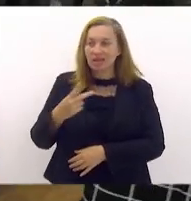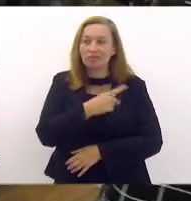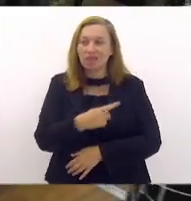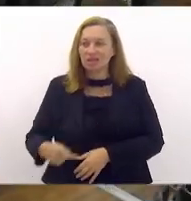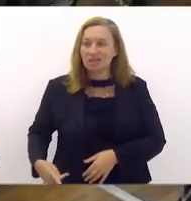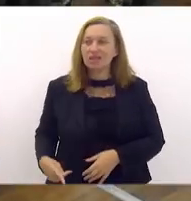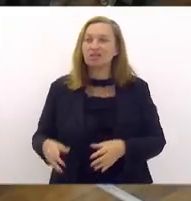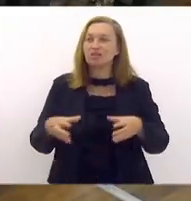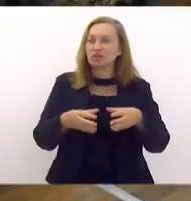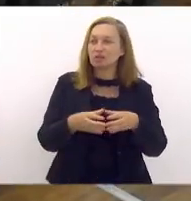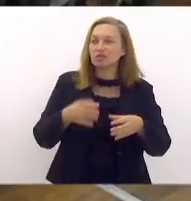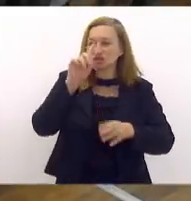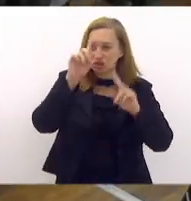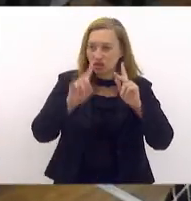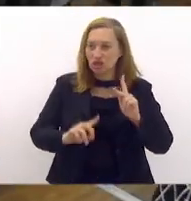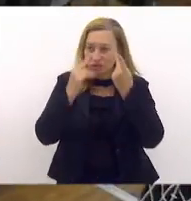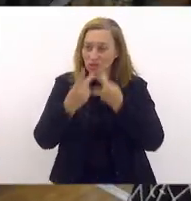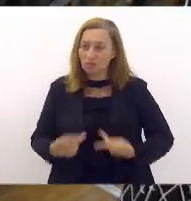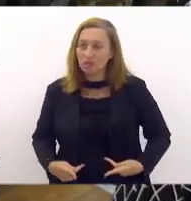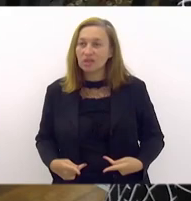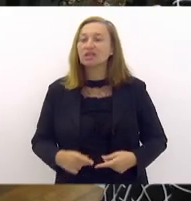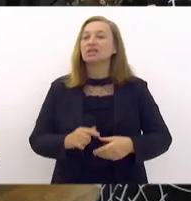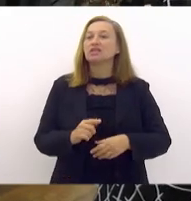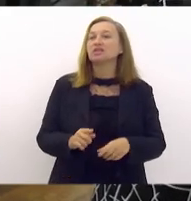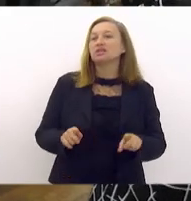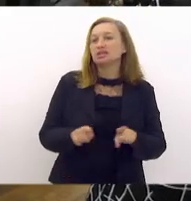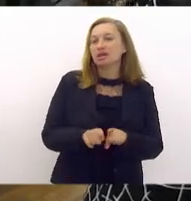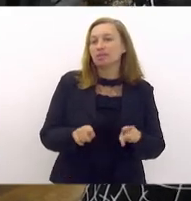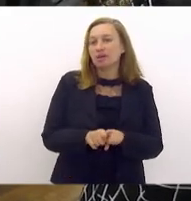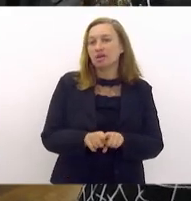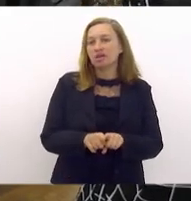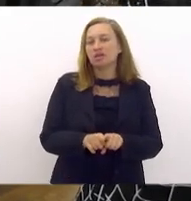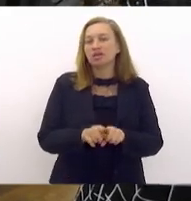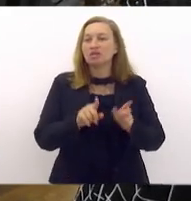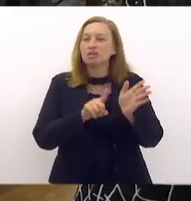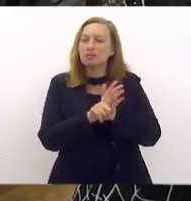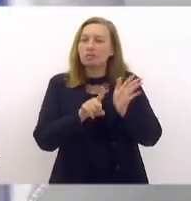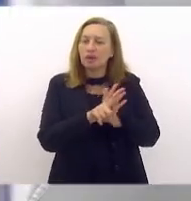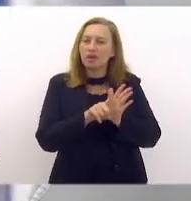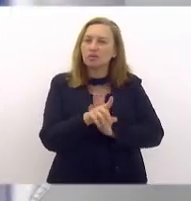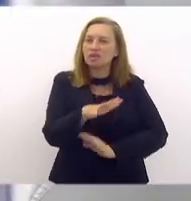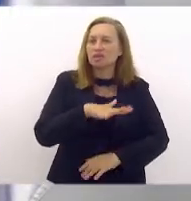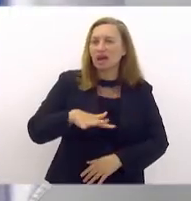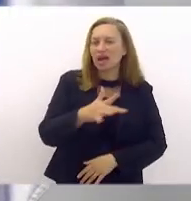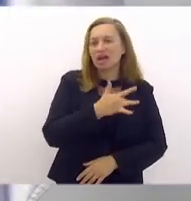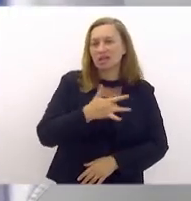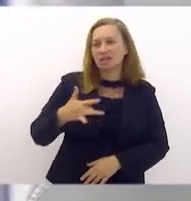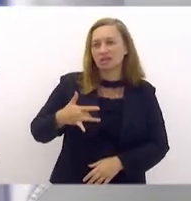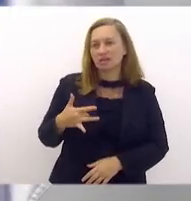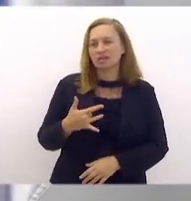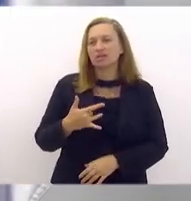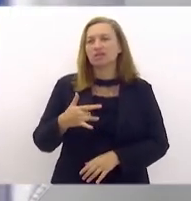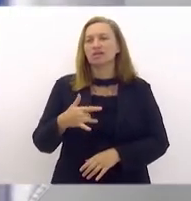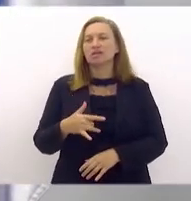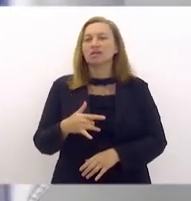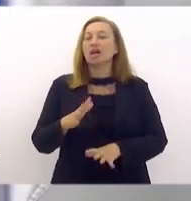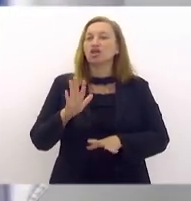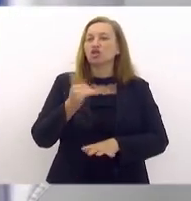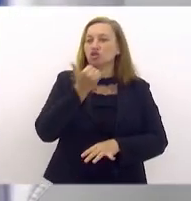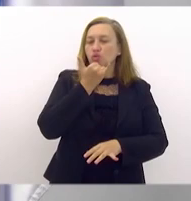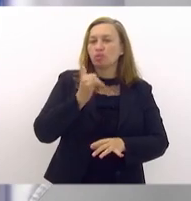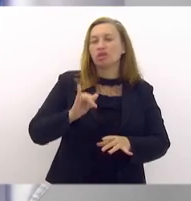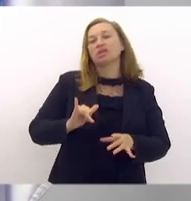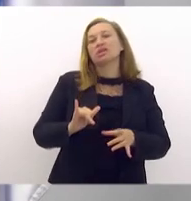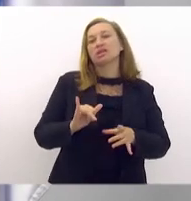Comissão de Direitos Humanos. Um dos grandes questionamentos que se faz na área da segurança pública é um registro